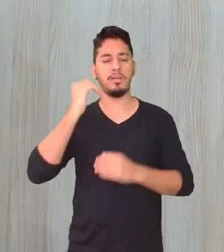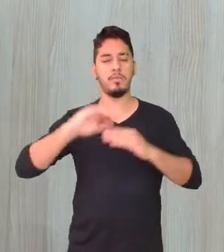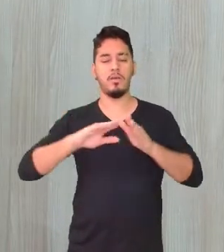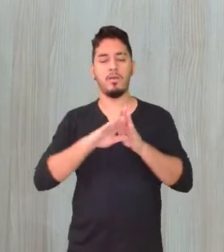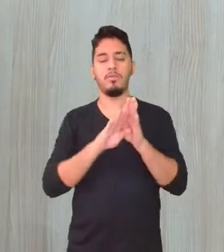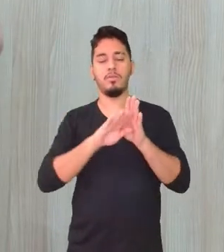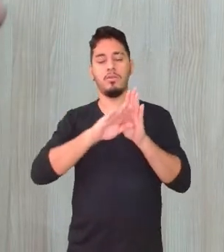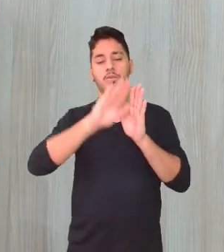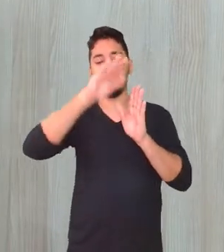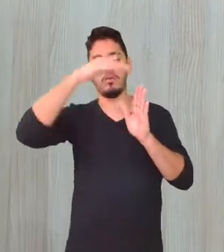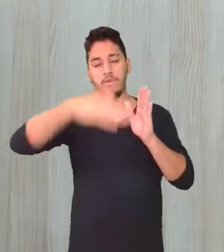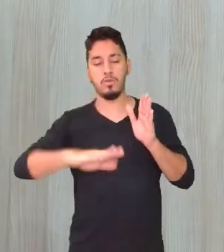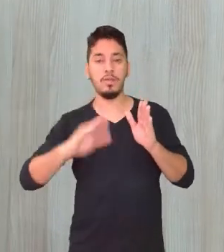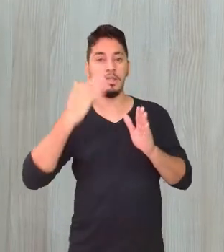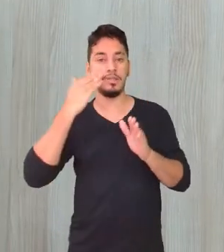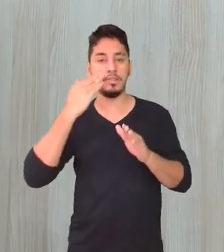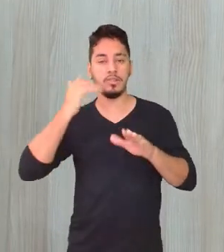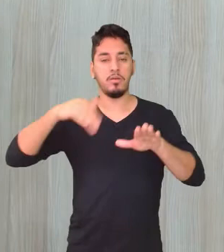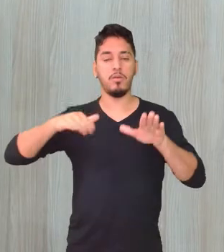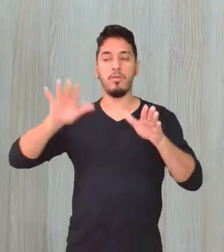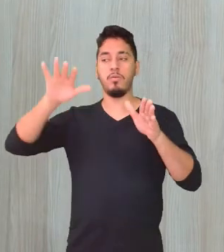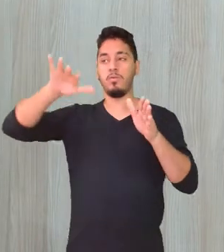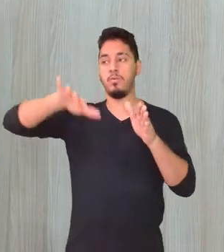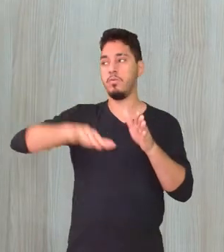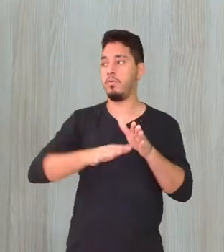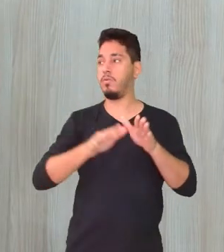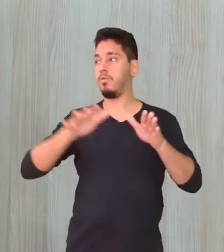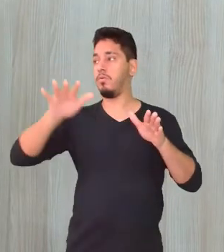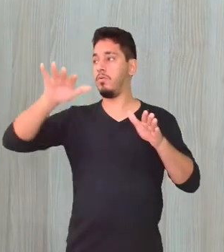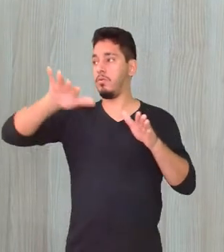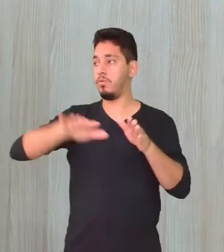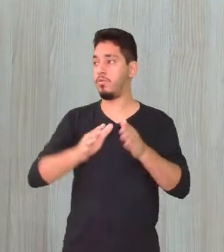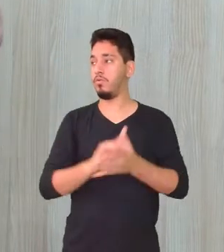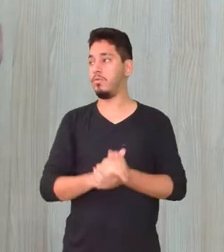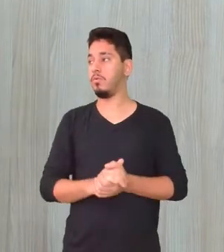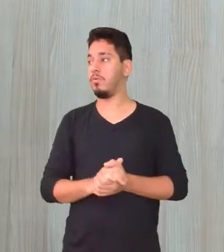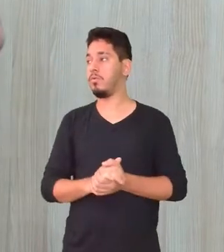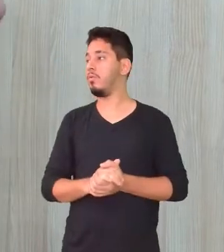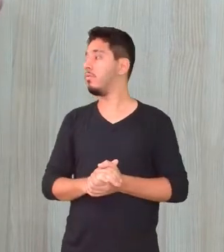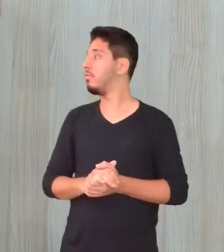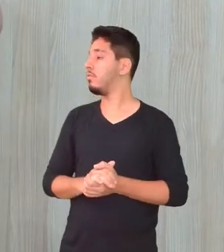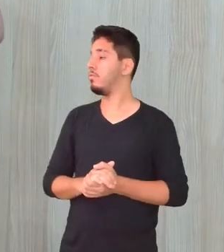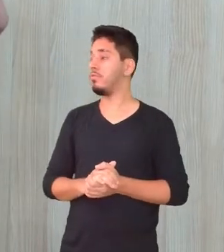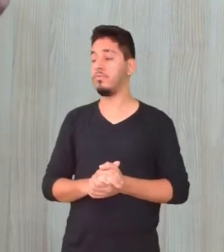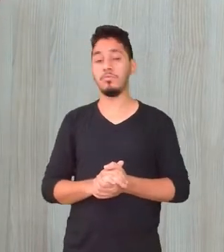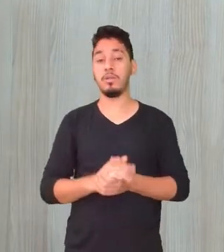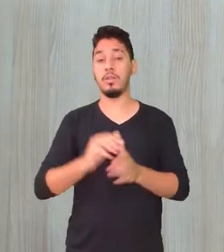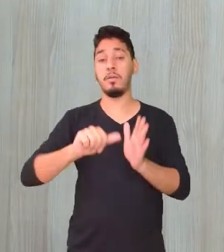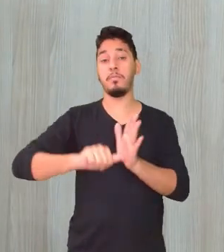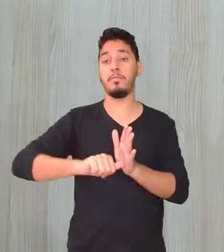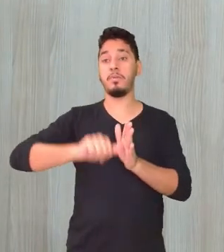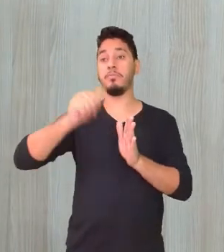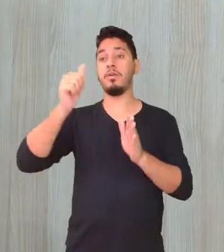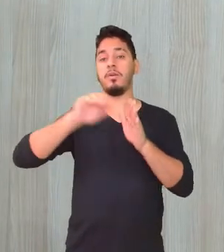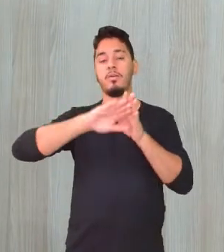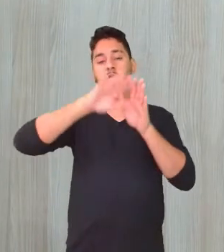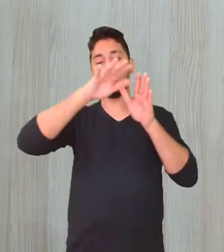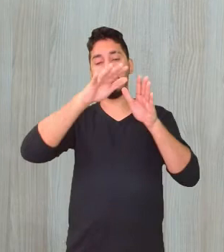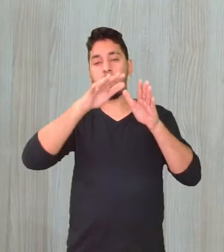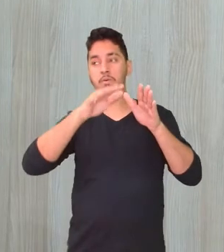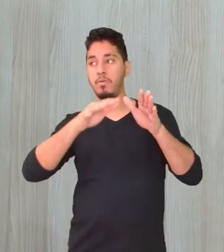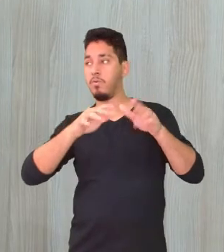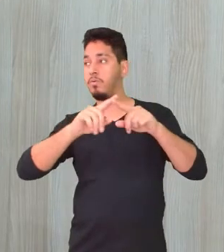vai surgindo, aquelas ondas magnéticas, né? Olha, quase que não saem. Quando aquela primeira onda surge